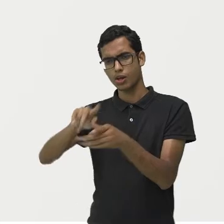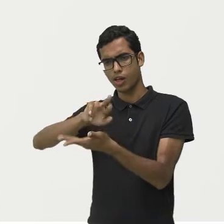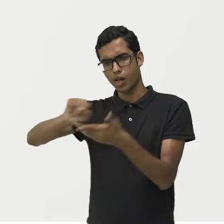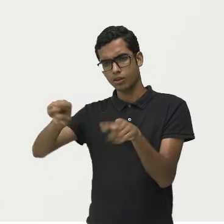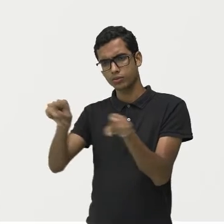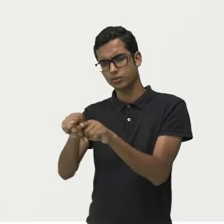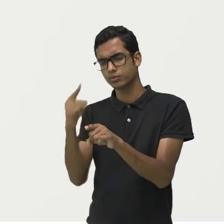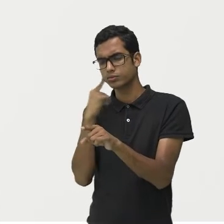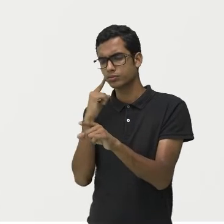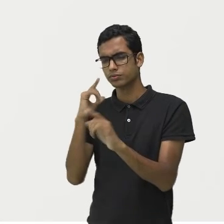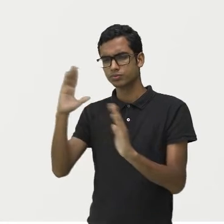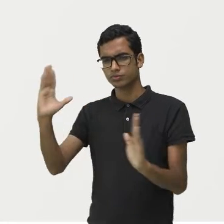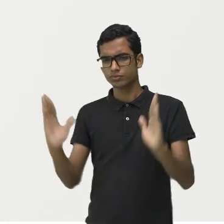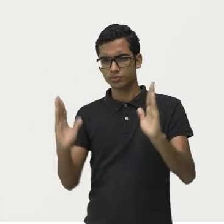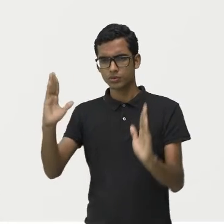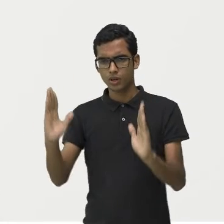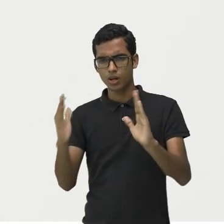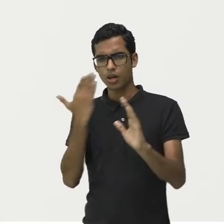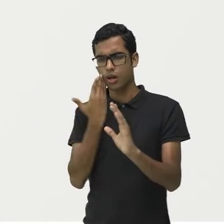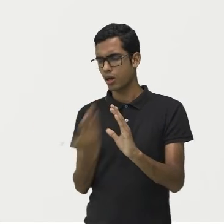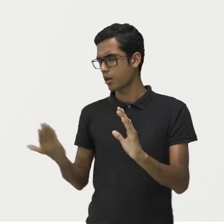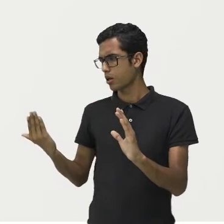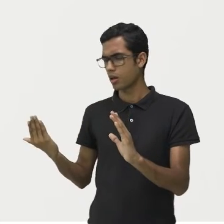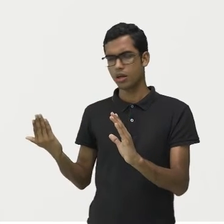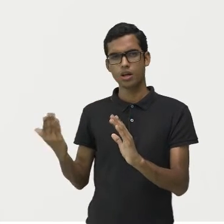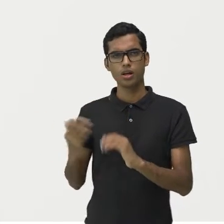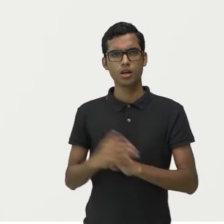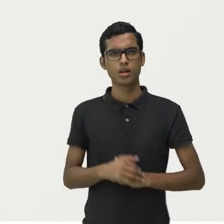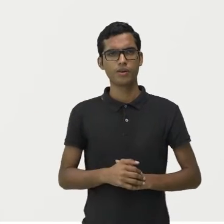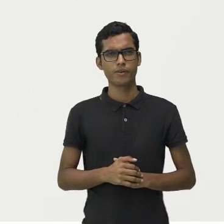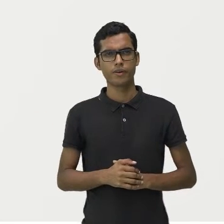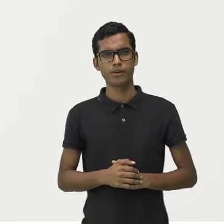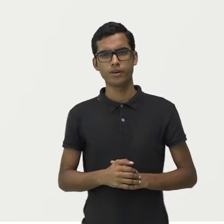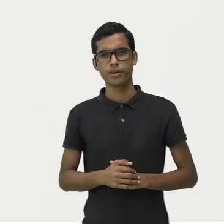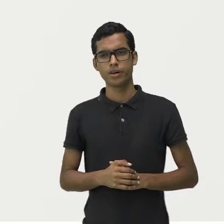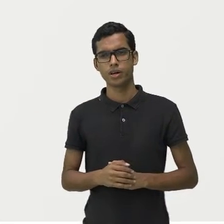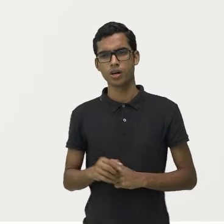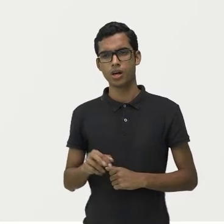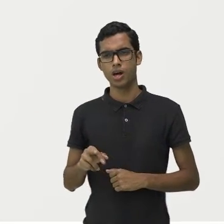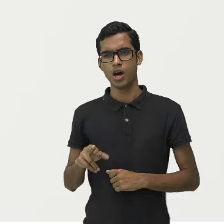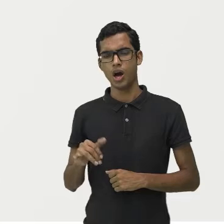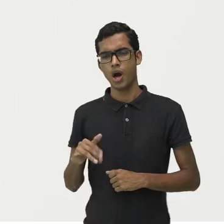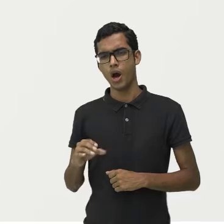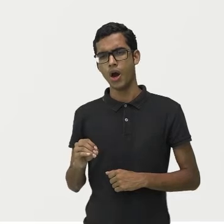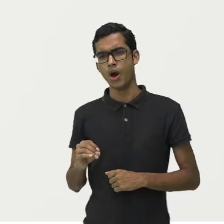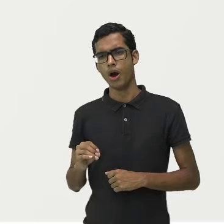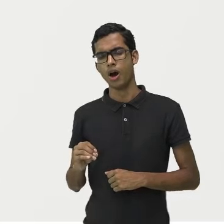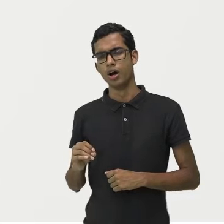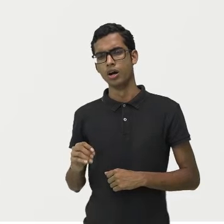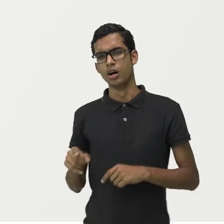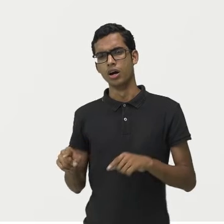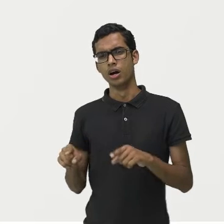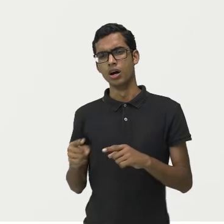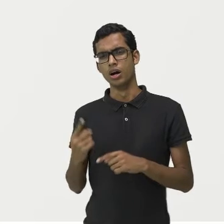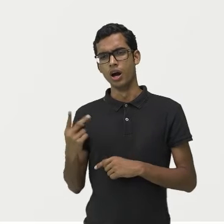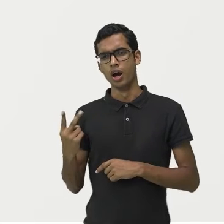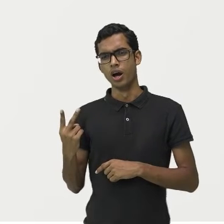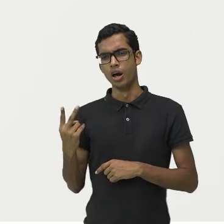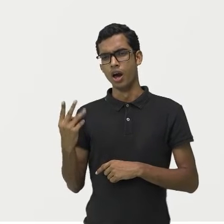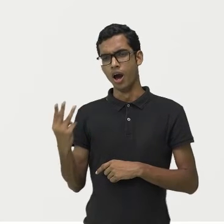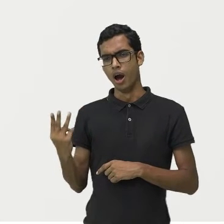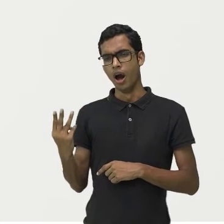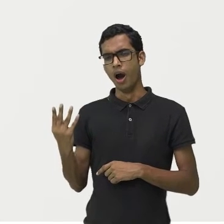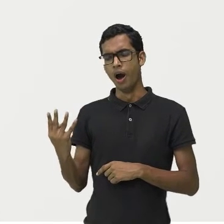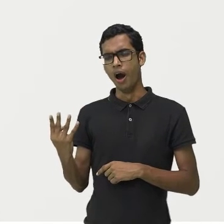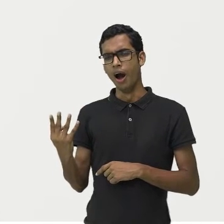que são paralelos entre si. Nós estamos mostrando aqui, ó, um raio incidente, 2,